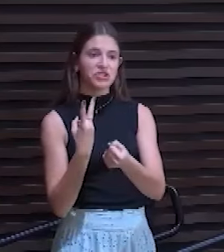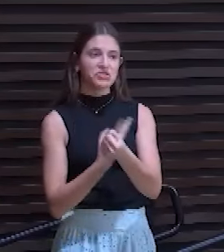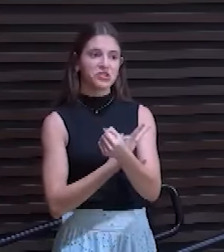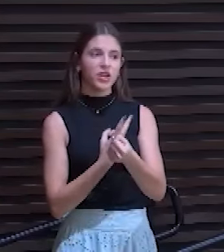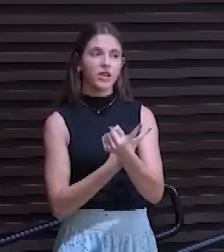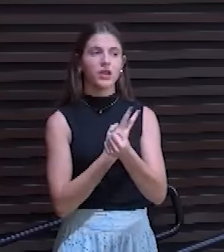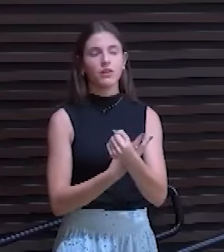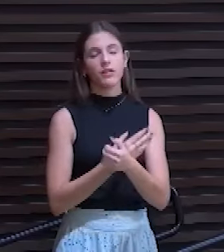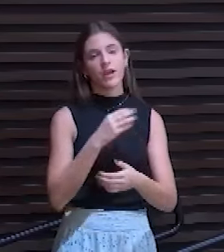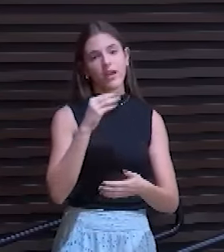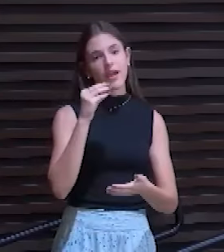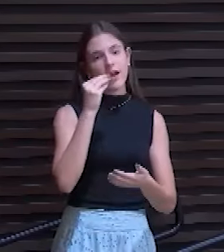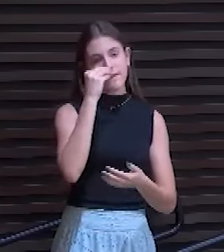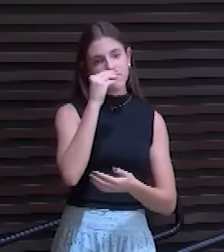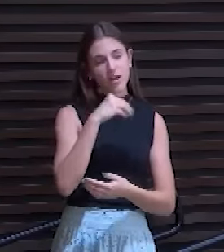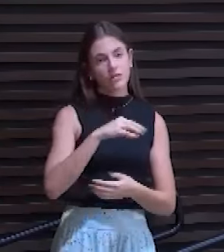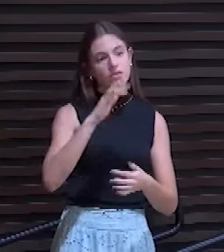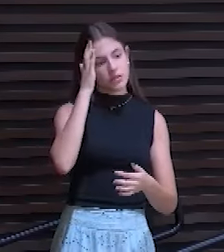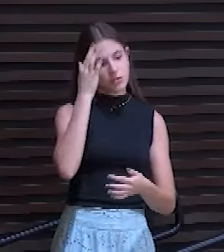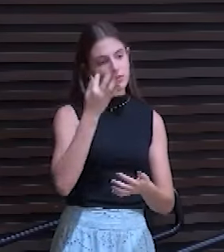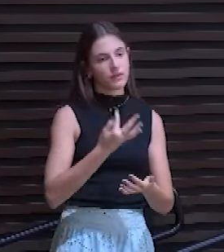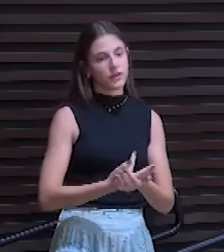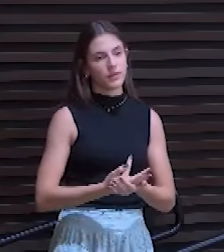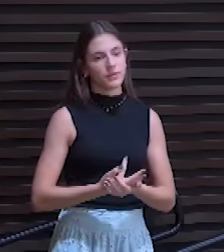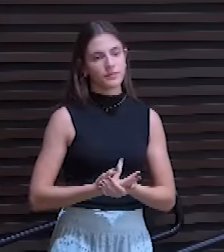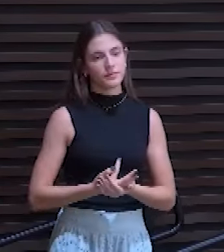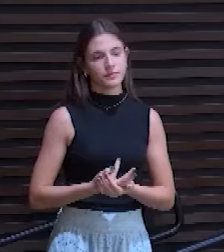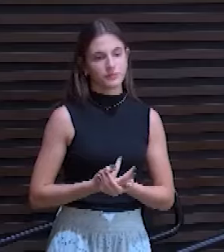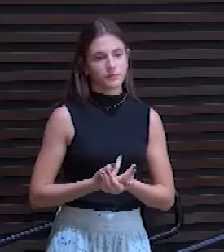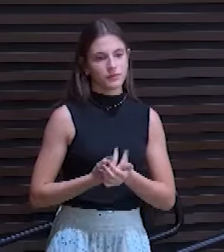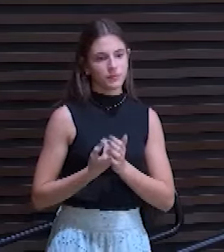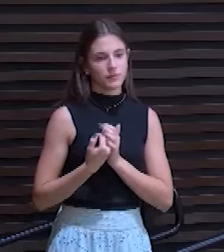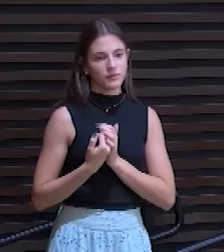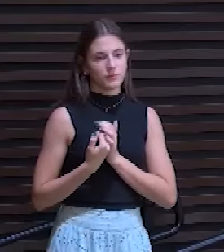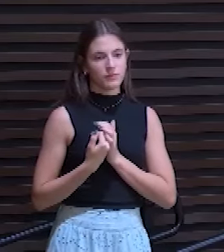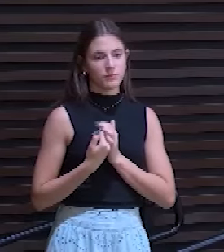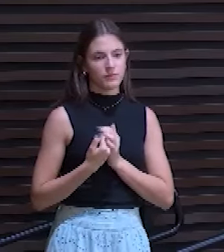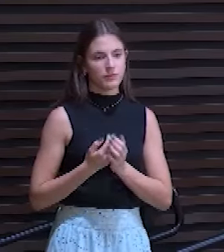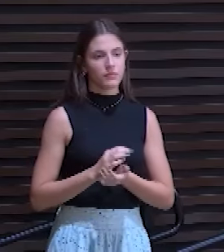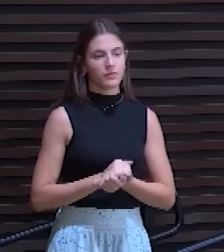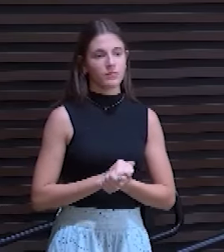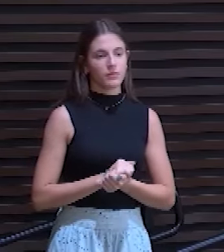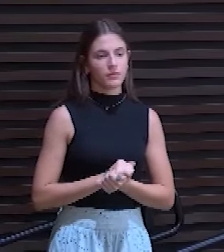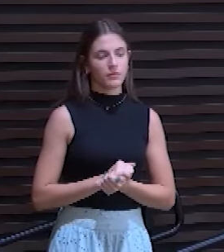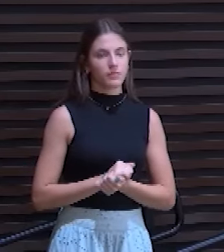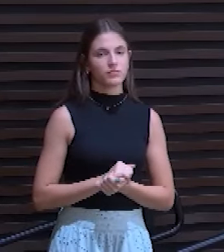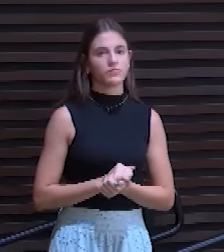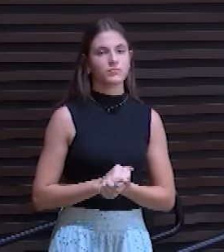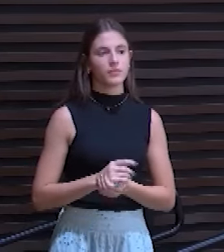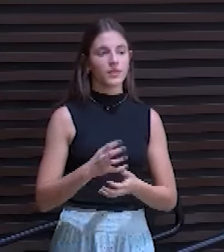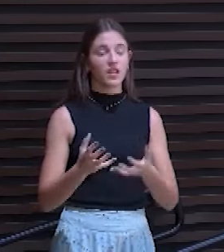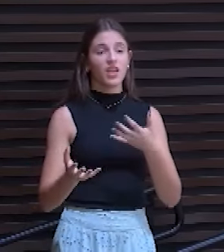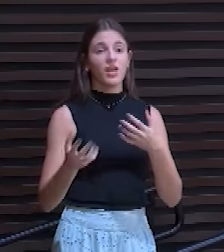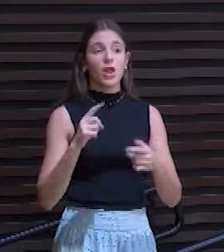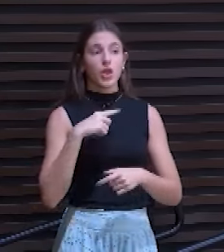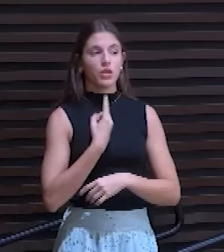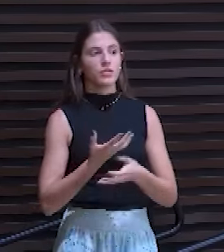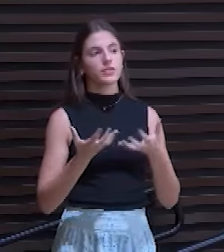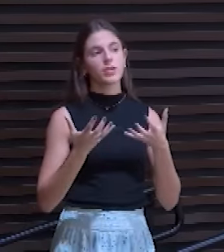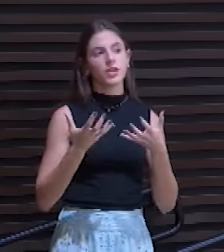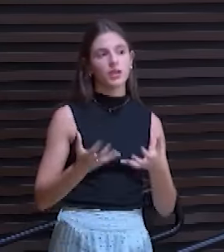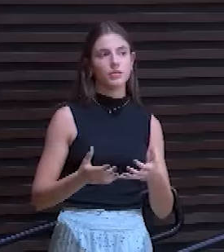Incredulidade. Aí a gente quer que o filho faça isso, faça aquilo outro, e vire um profissional e ganhe muito dinheiro.